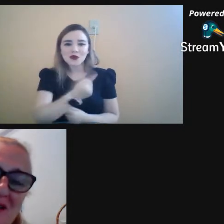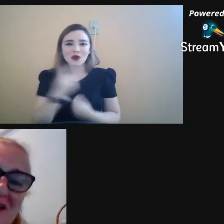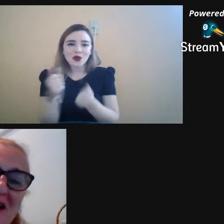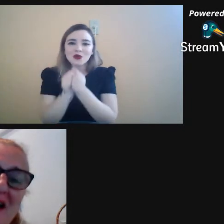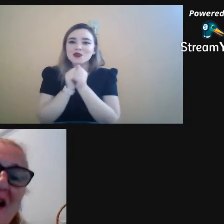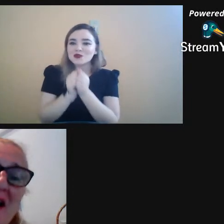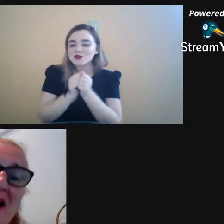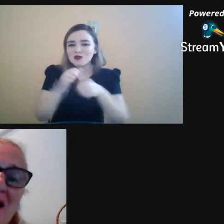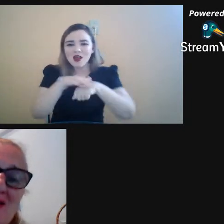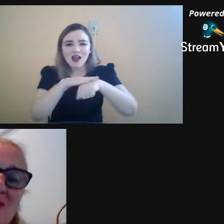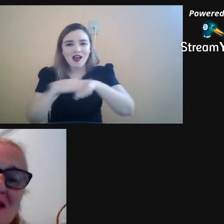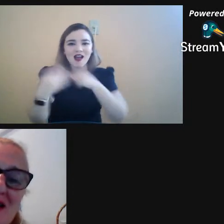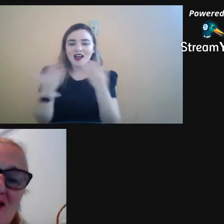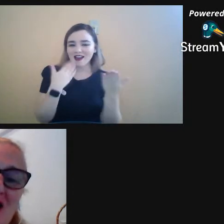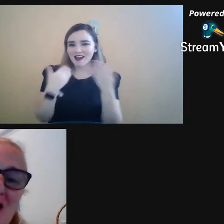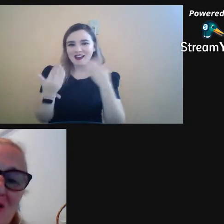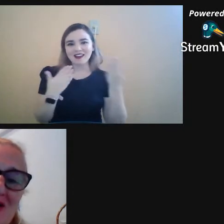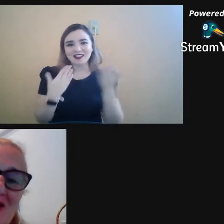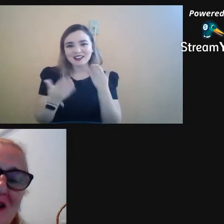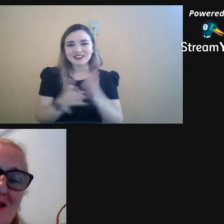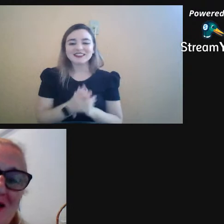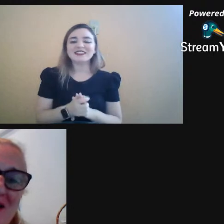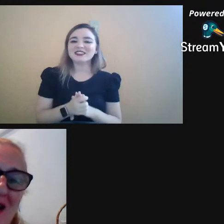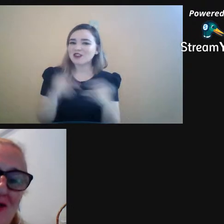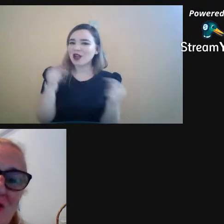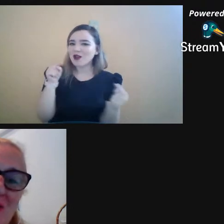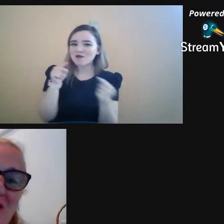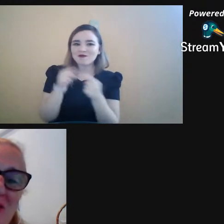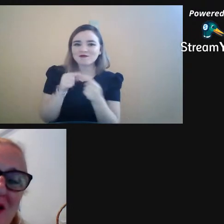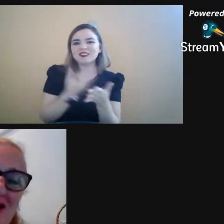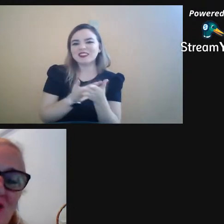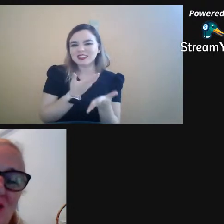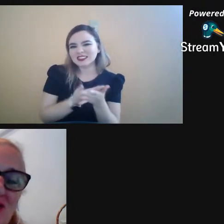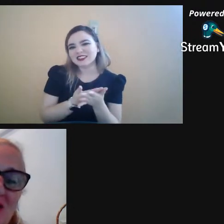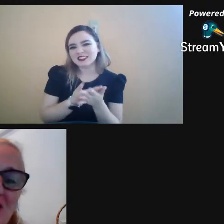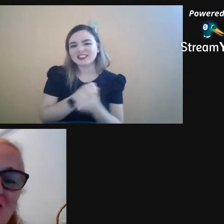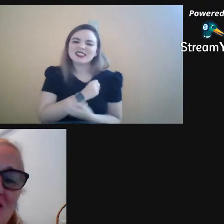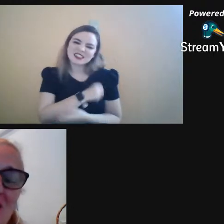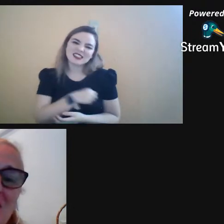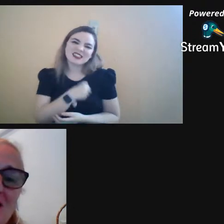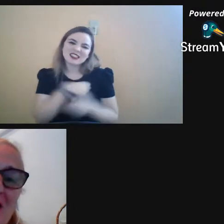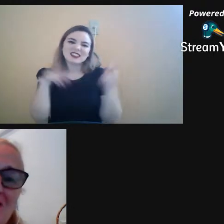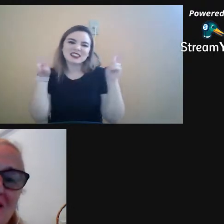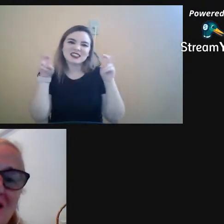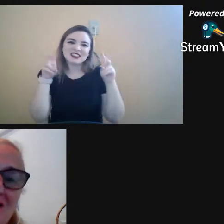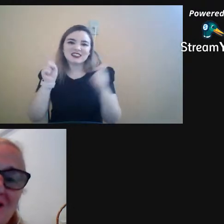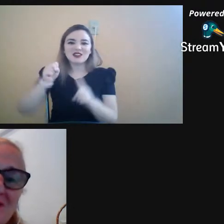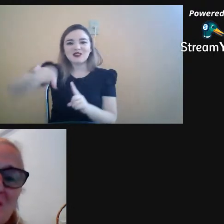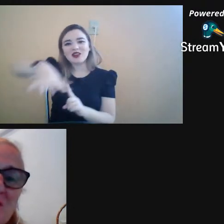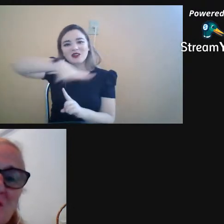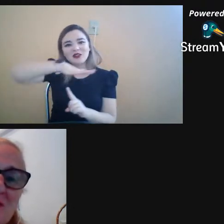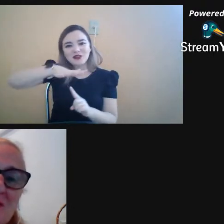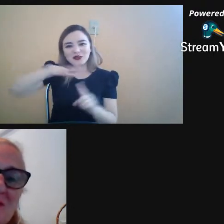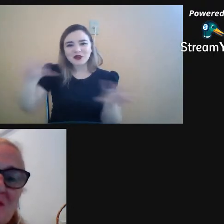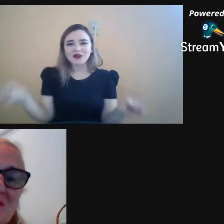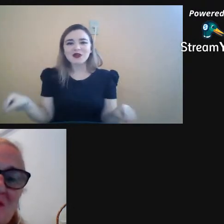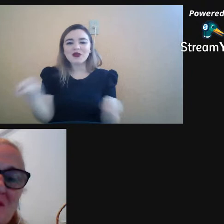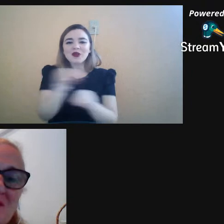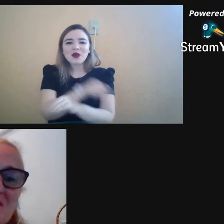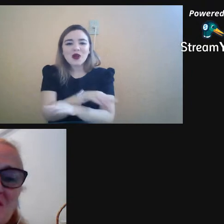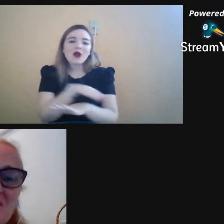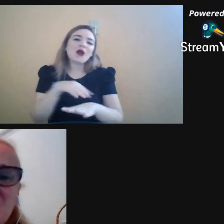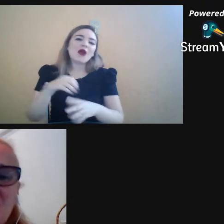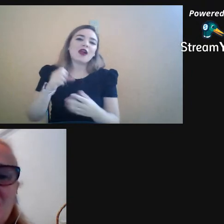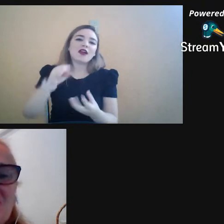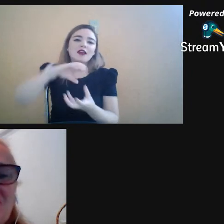bate-papo. Relembrar as minhas salas de aula, saudade de dar aula sobre meio ambiente, ecologia, que é a coisa que eu mais amava dar aula.